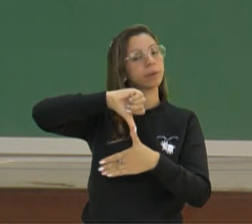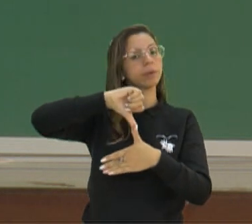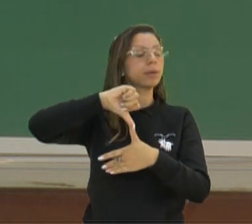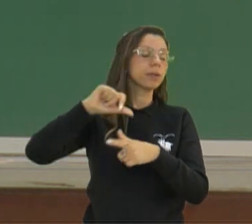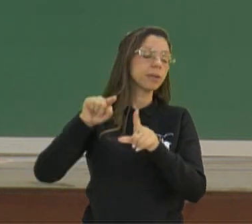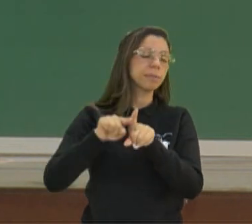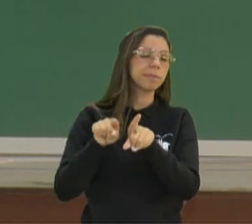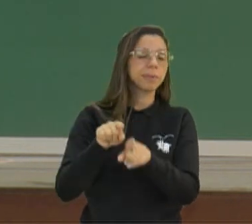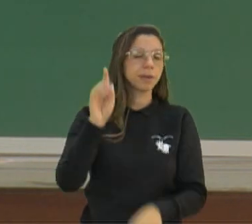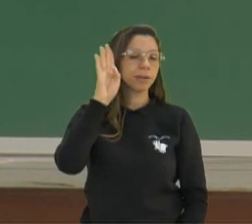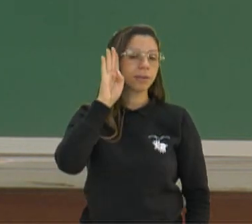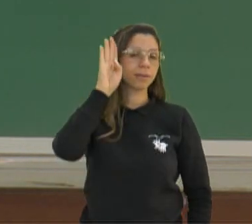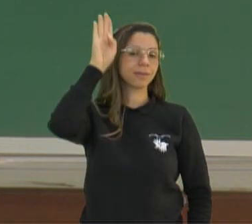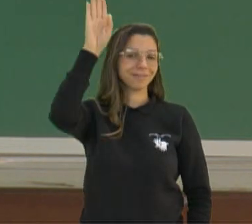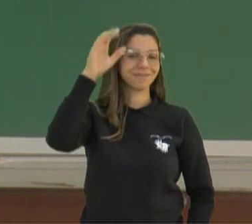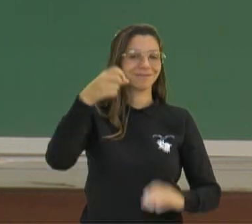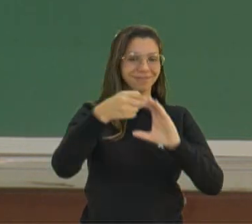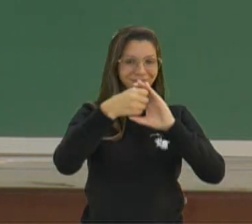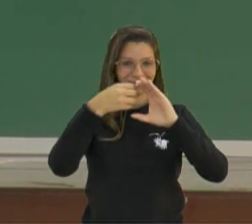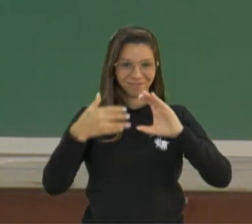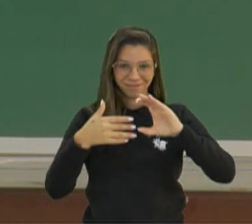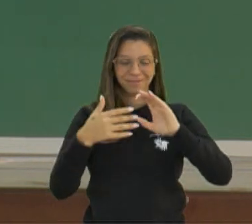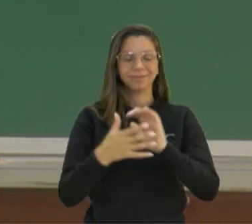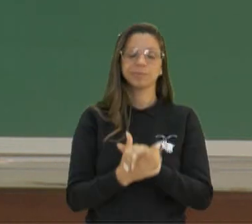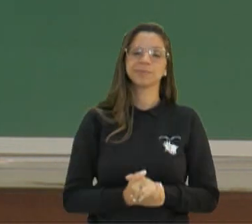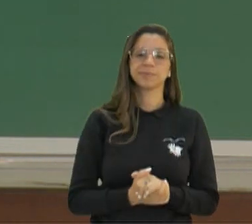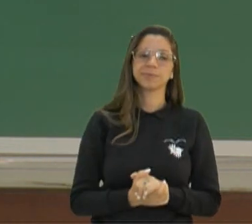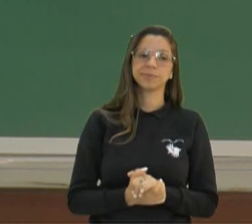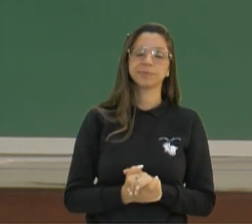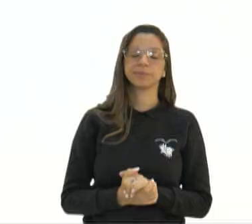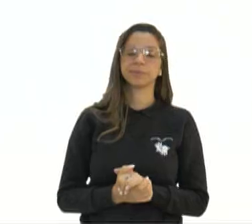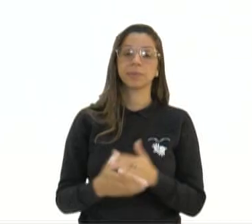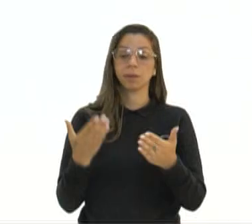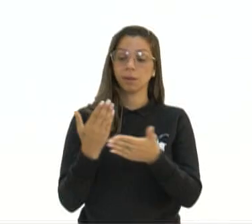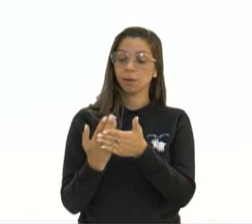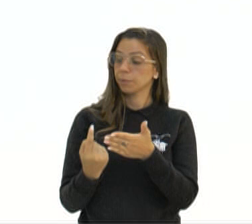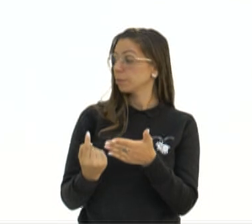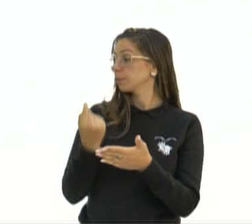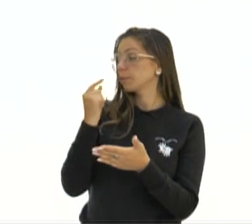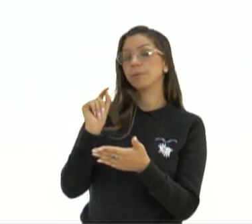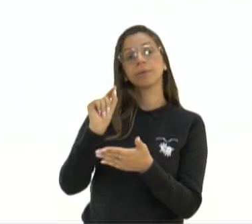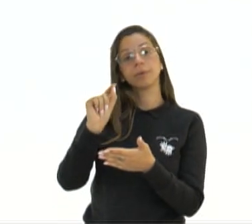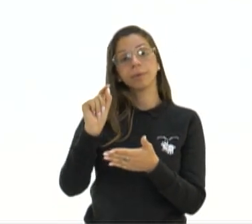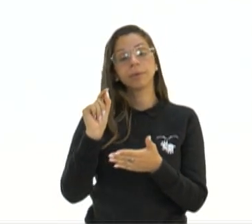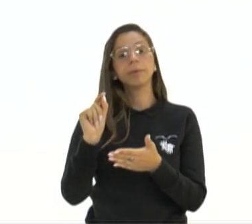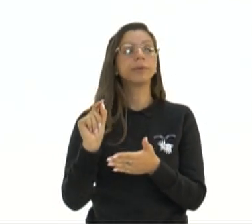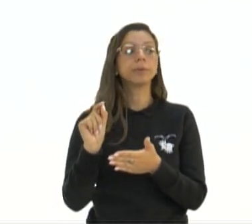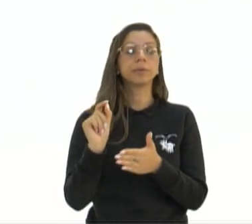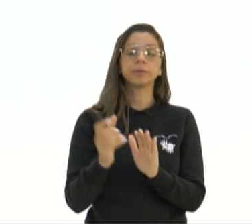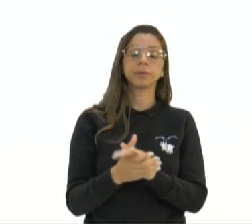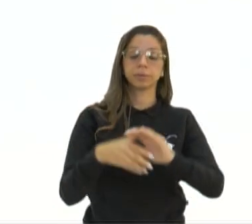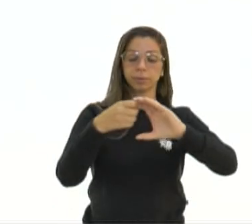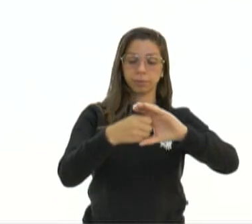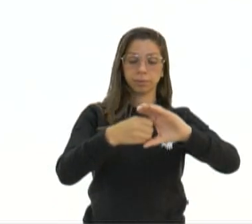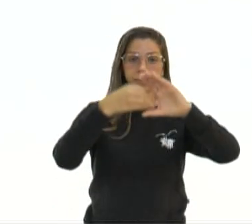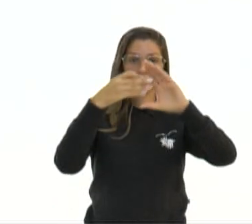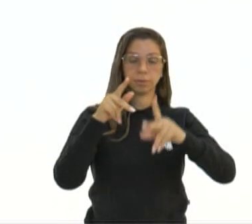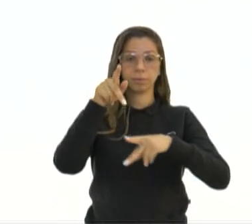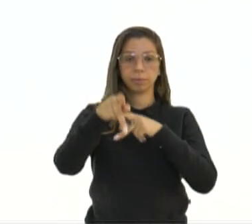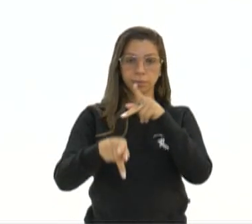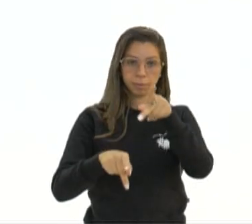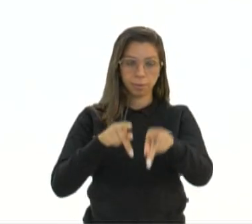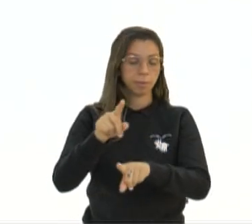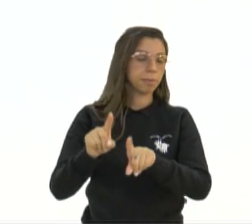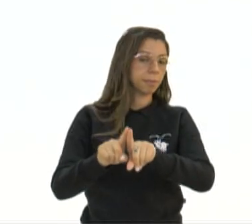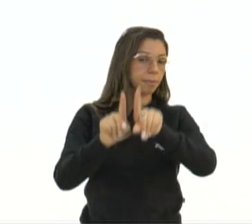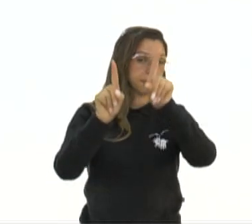suas principais características. Na aula anterior, nós falamos também sobre características populacionais,